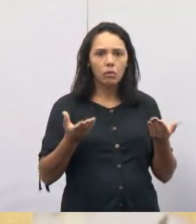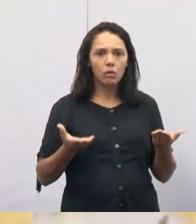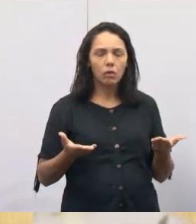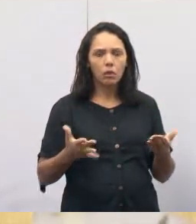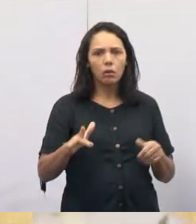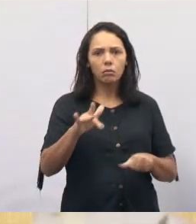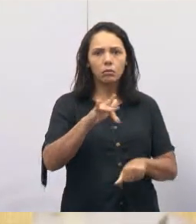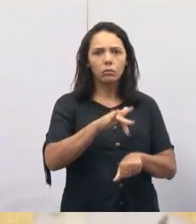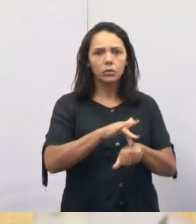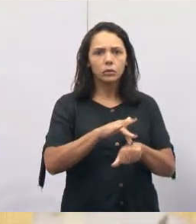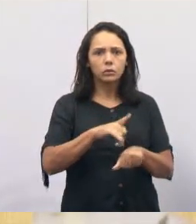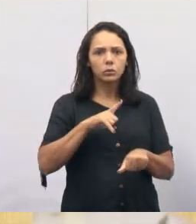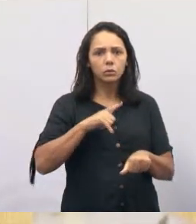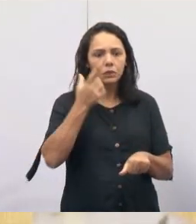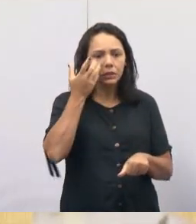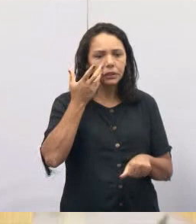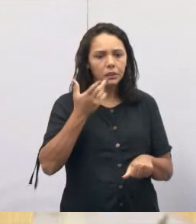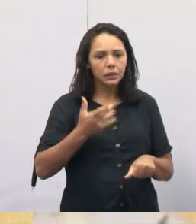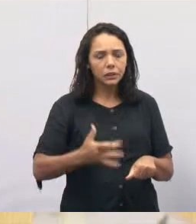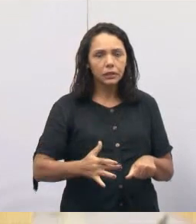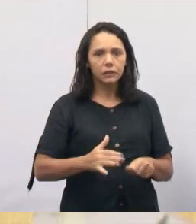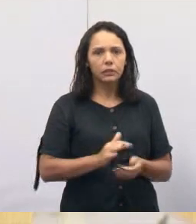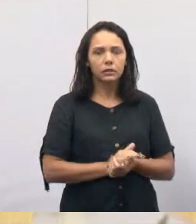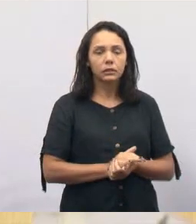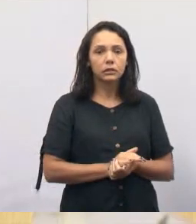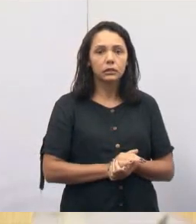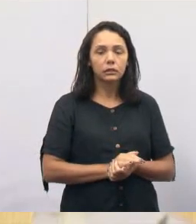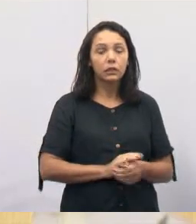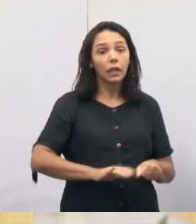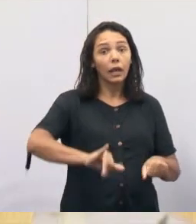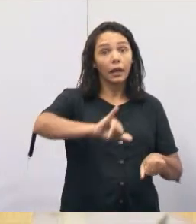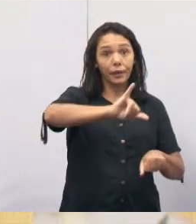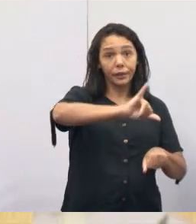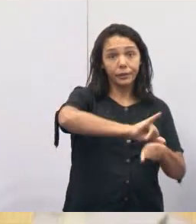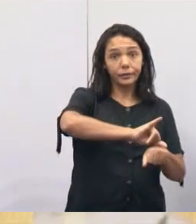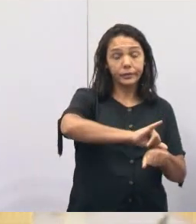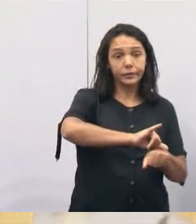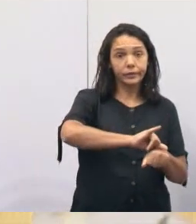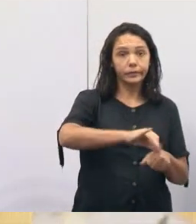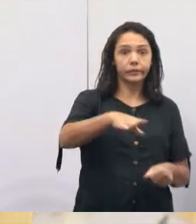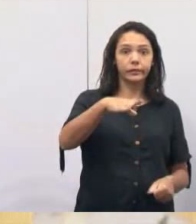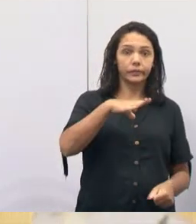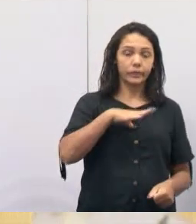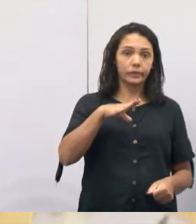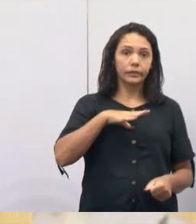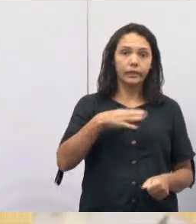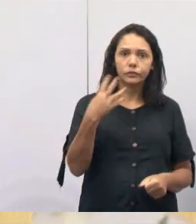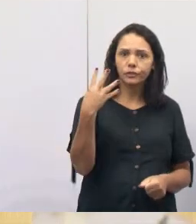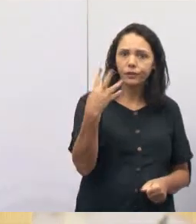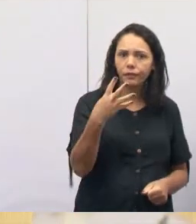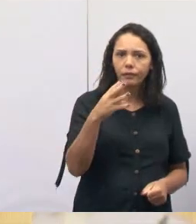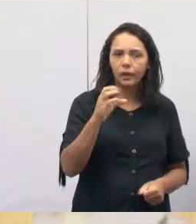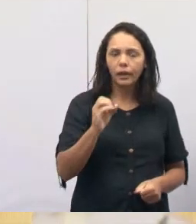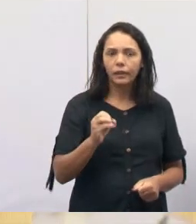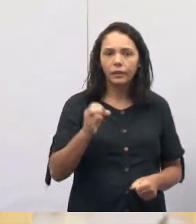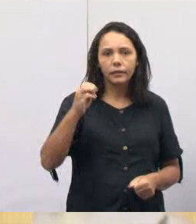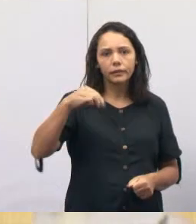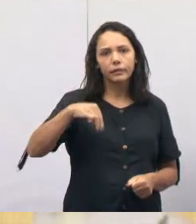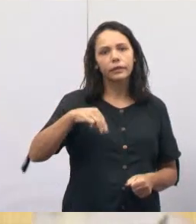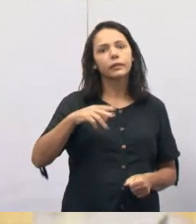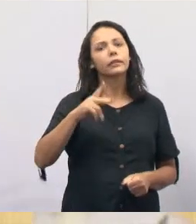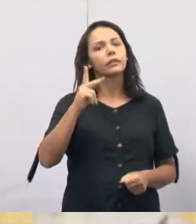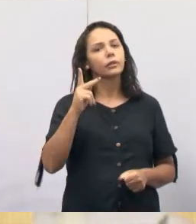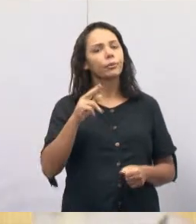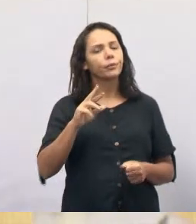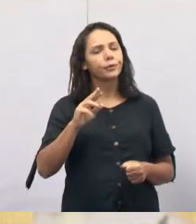um absurdo. E no centro da cidade de Jacareí, que tem que ser 50, é 40 por hora. Vai